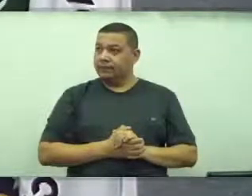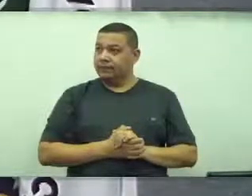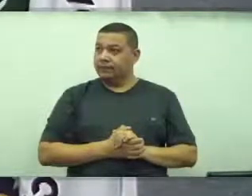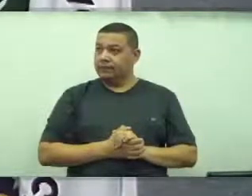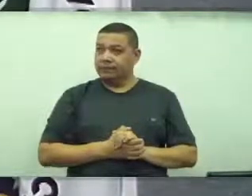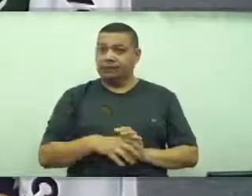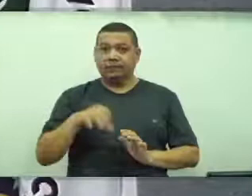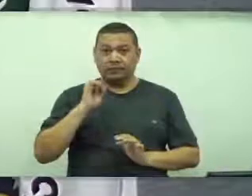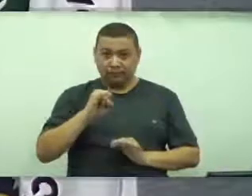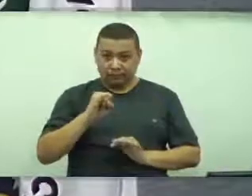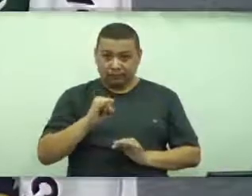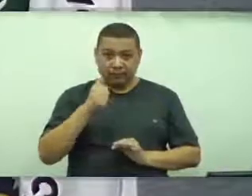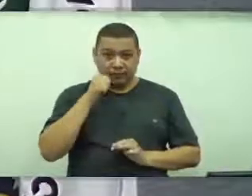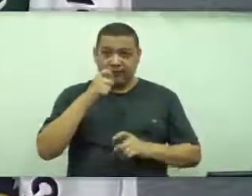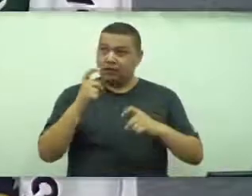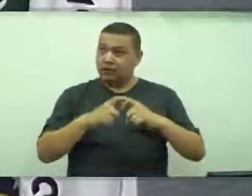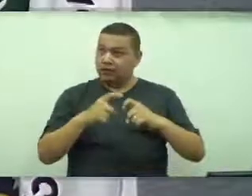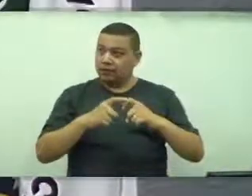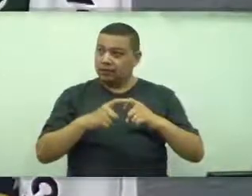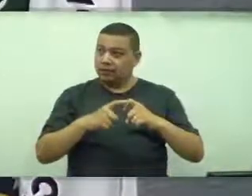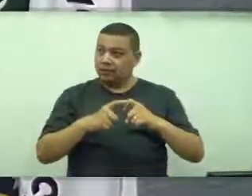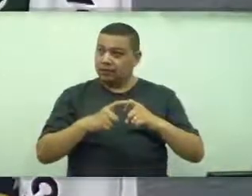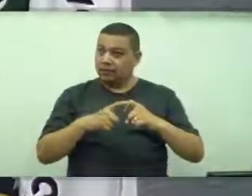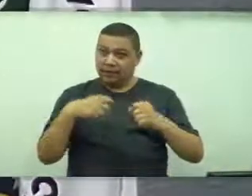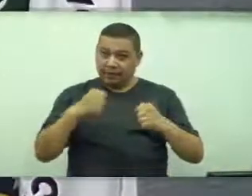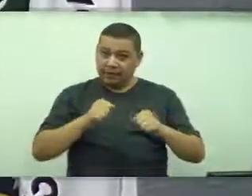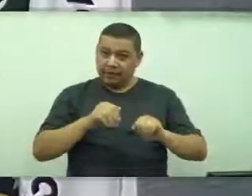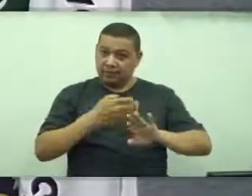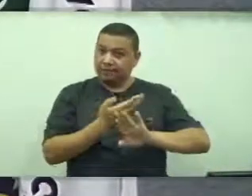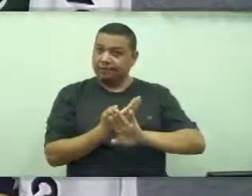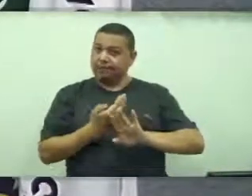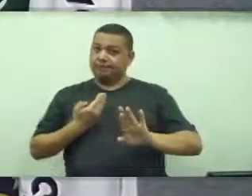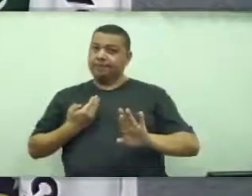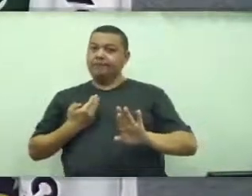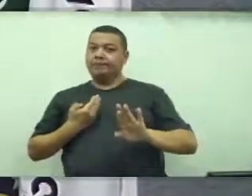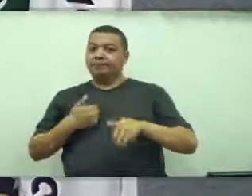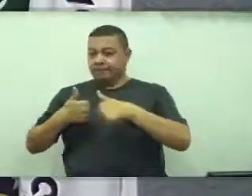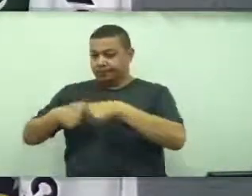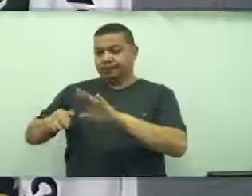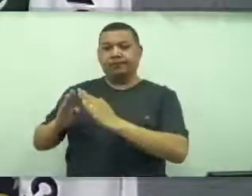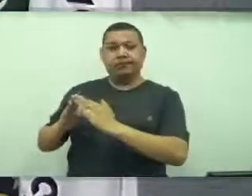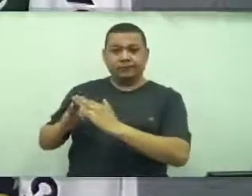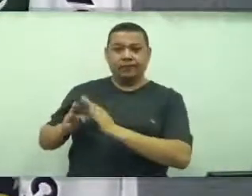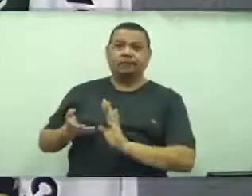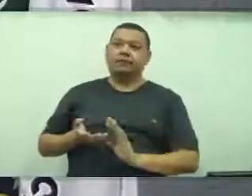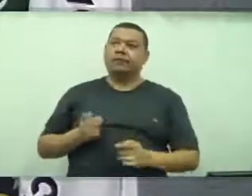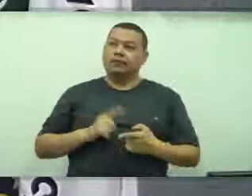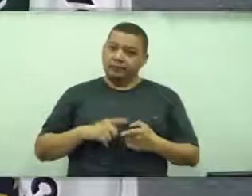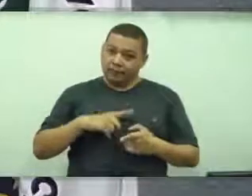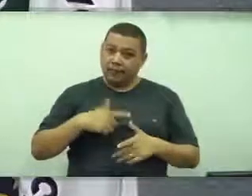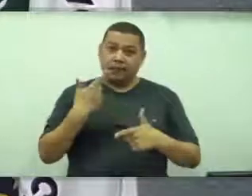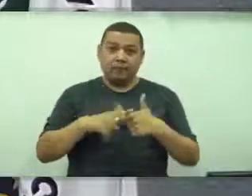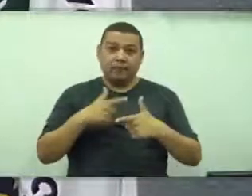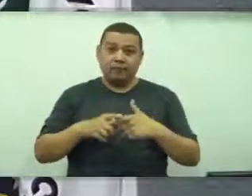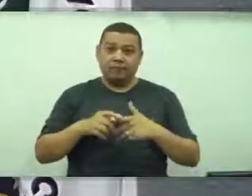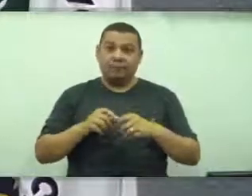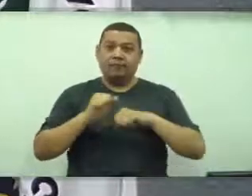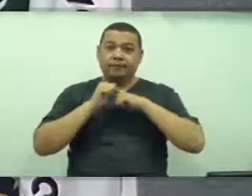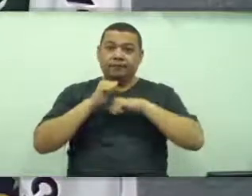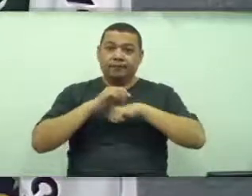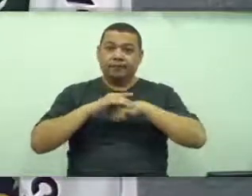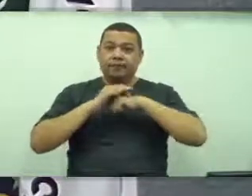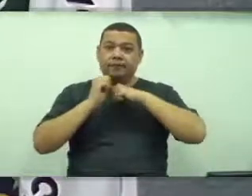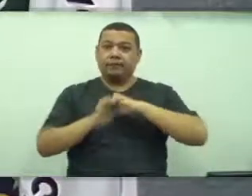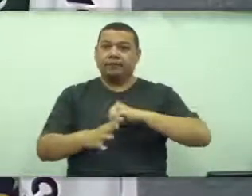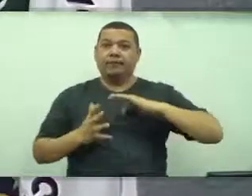a doutora ficou grávida, ela tem que se afastar das atividades, até mesmo por risco dessa pandemia. E ela está grávida e